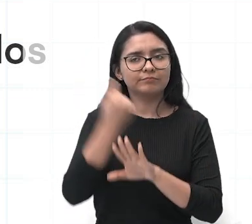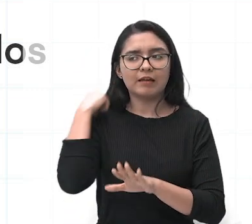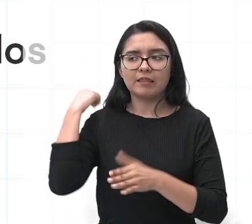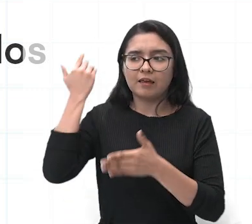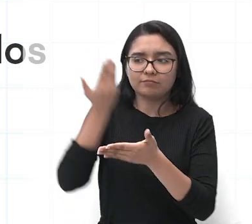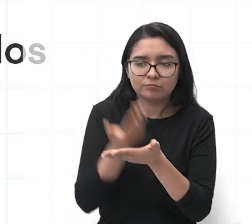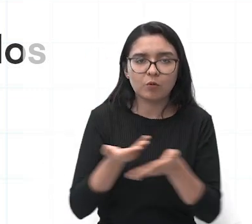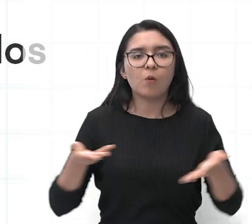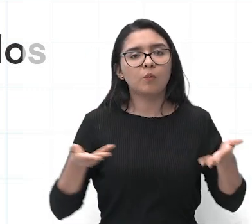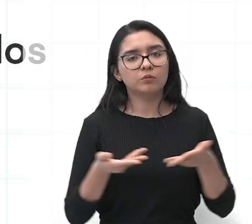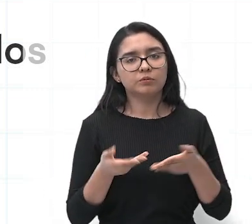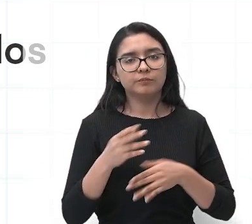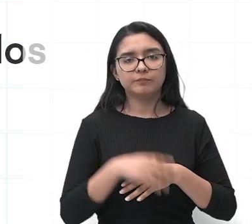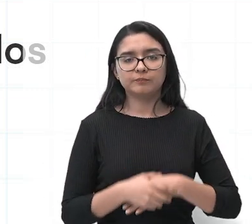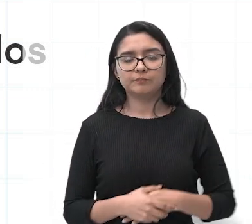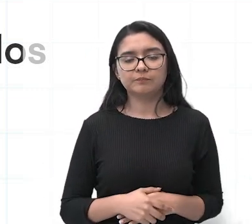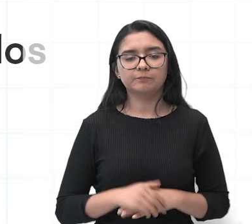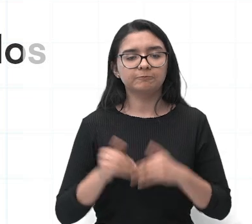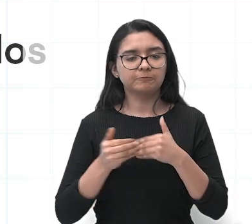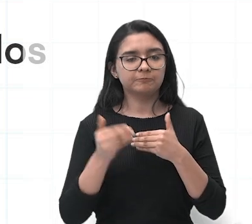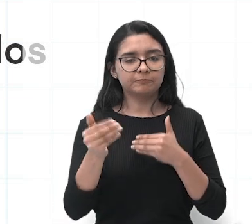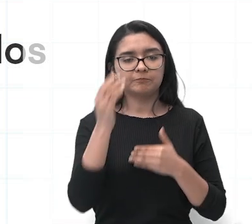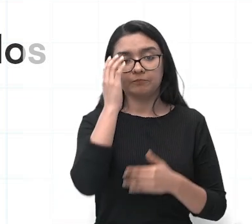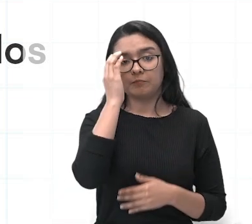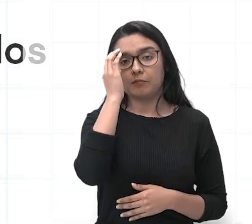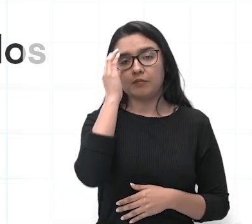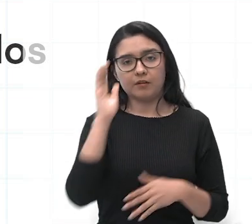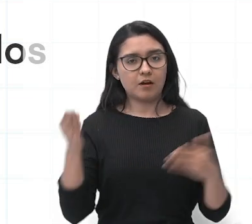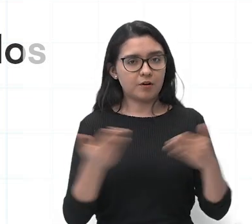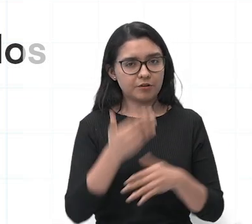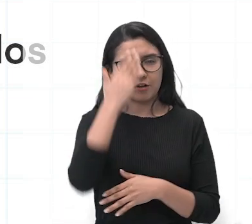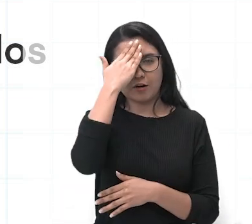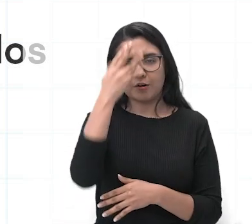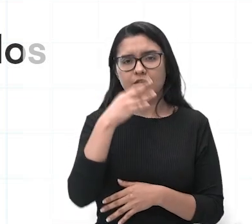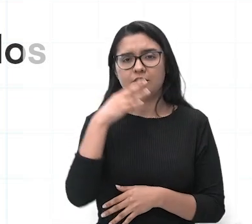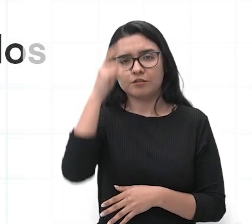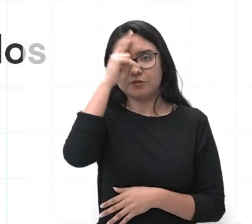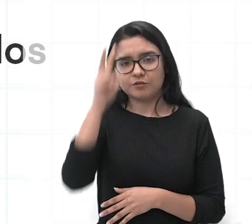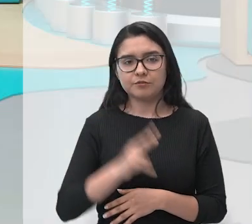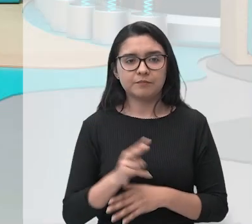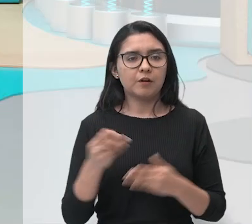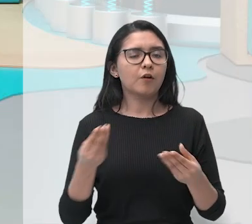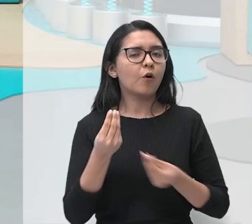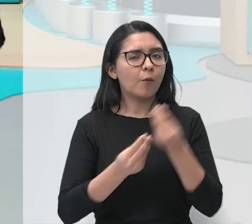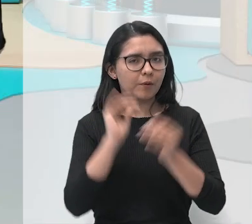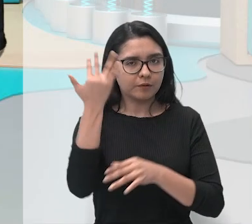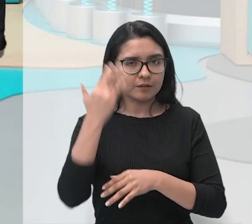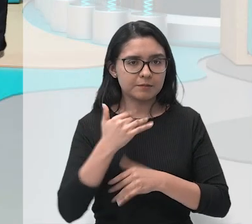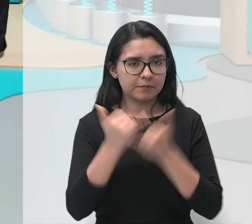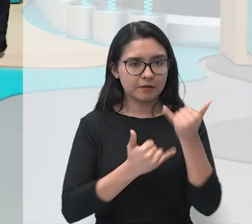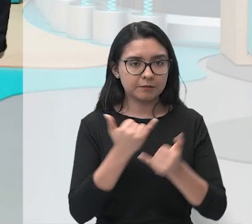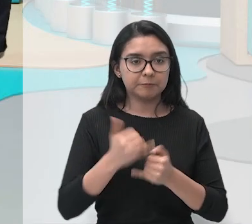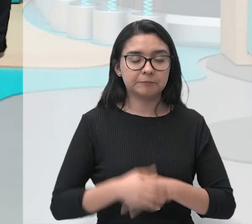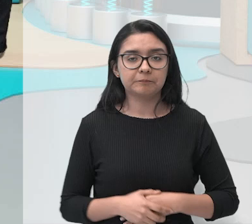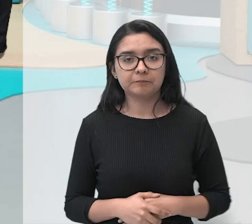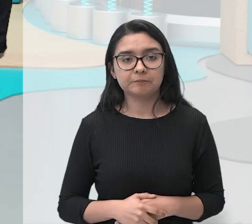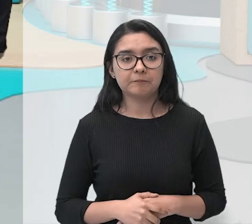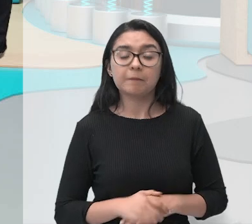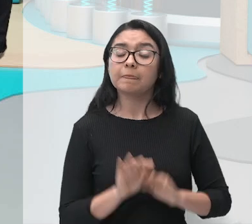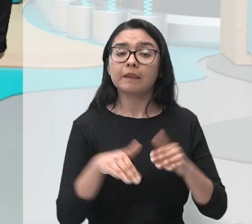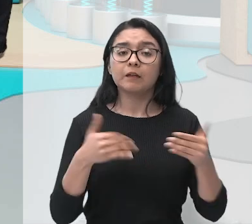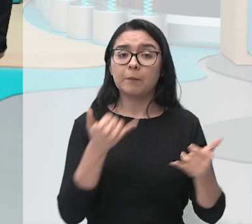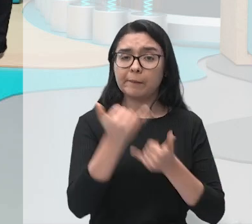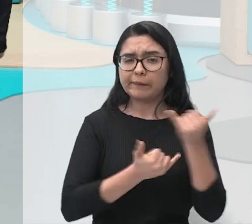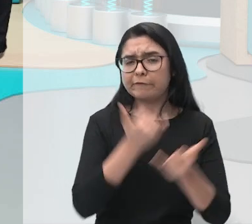até chegar nos dias de hoje. Prosseguindo, agora que a gente já viu a história, vamos ver a dinâmica. É uma brincadeira, é um